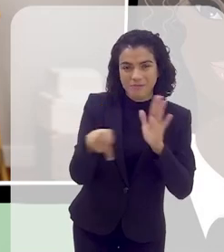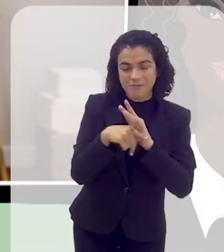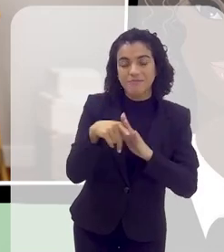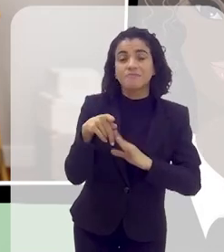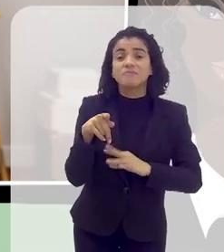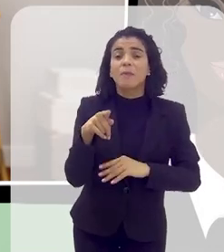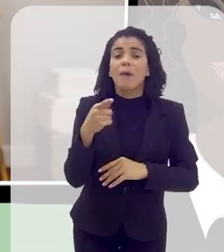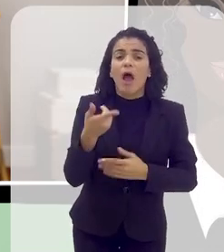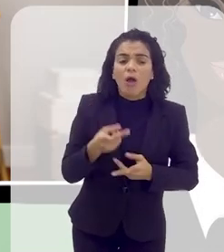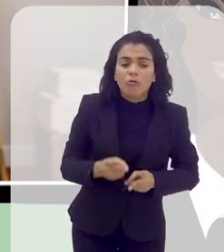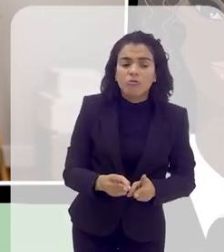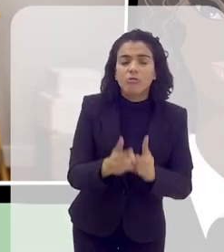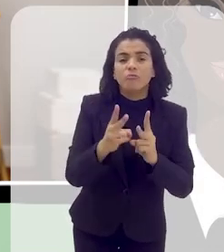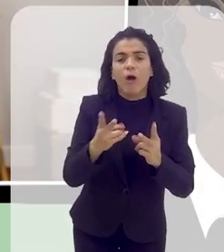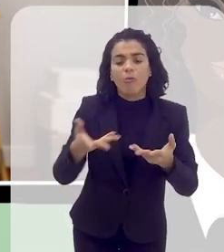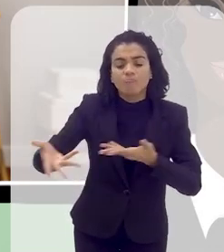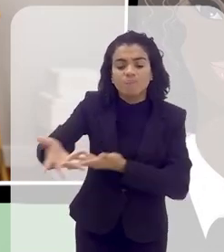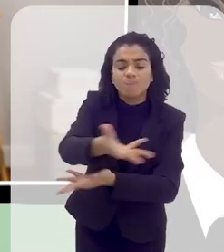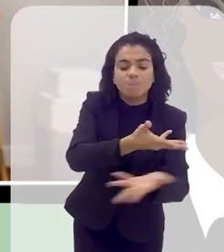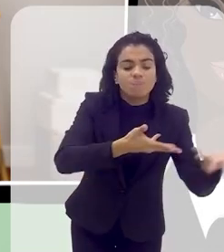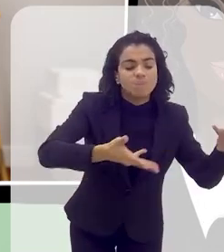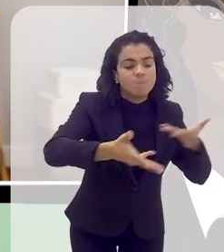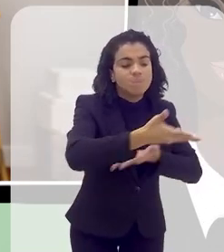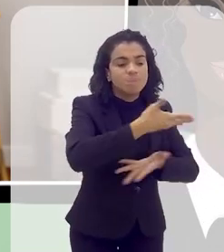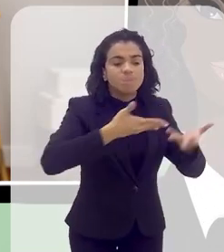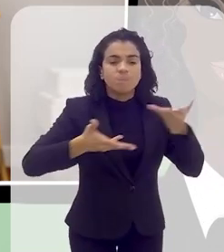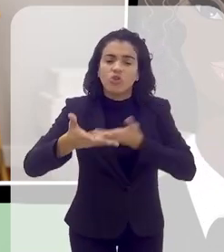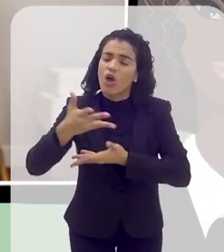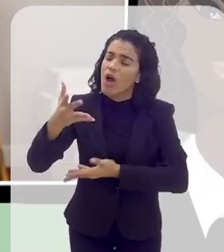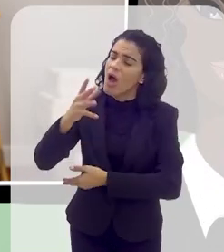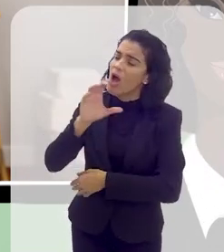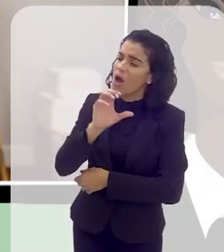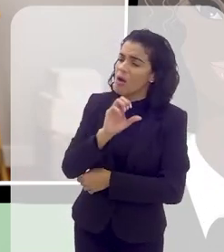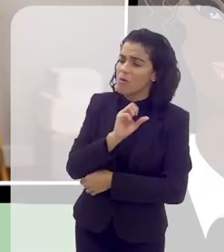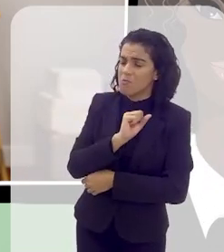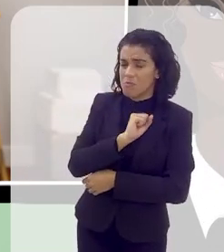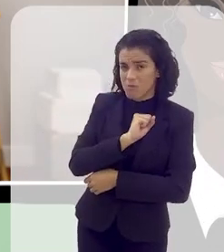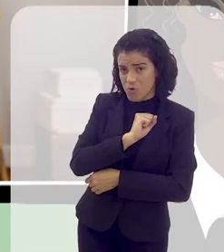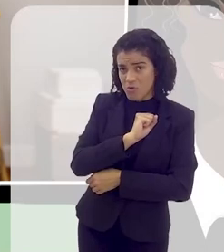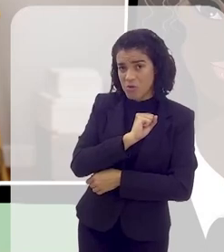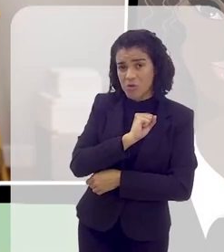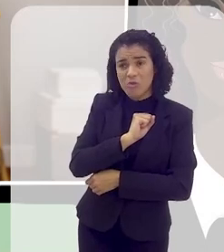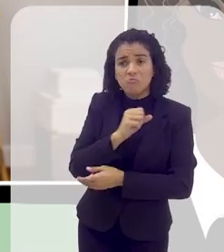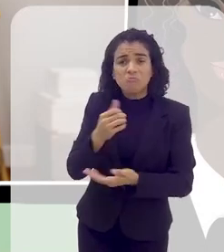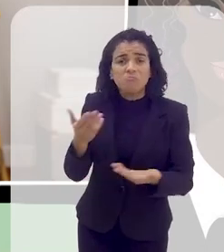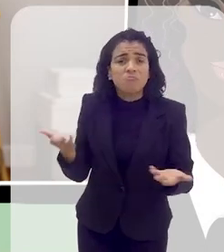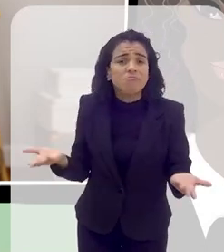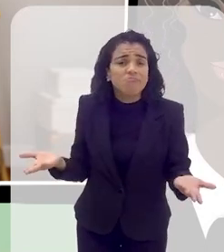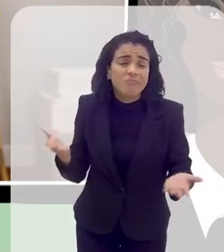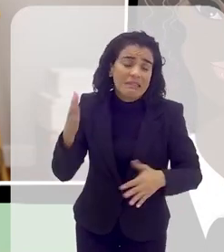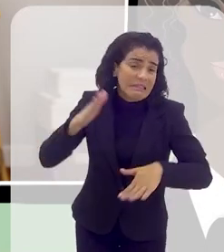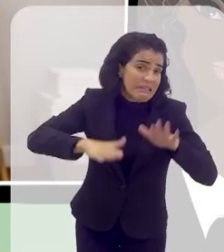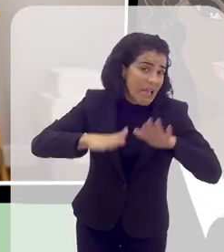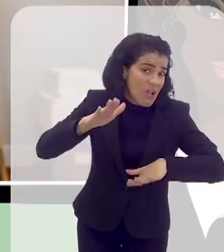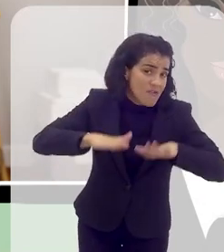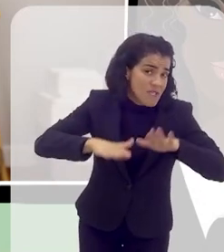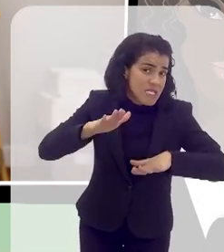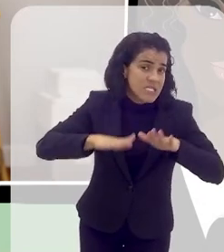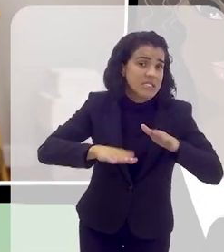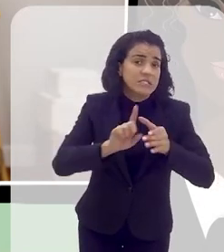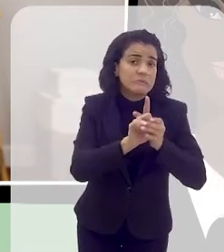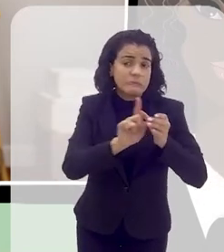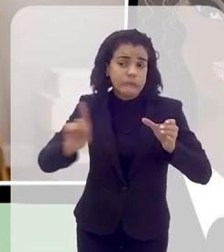para manter a harmonia familiar, talvez, não, amor, você não,